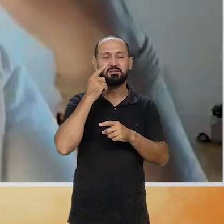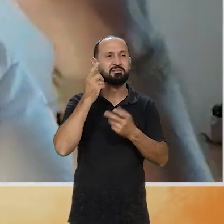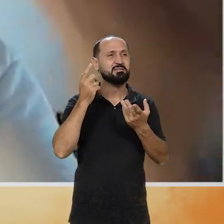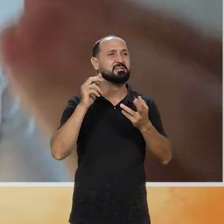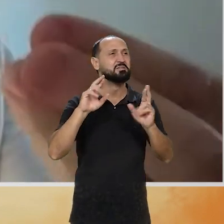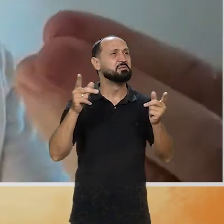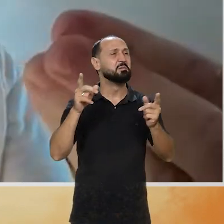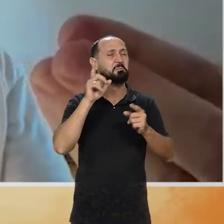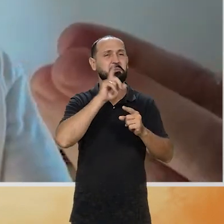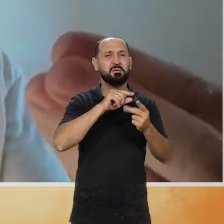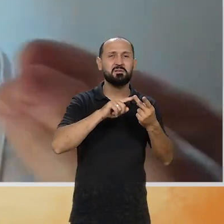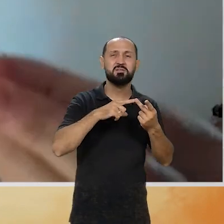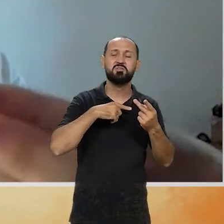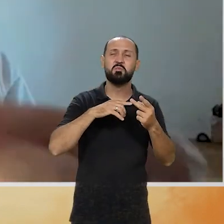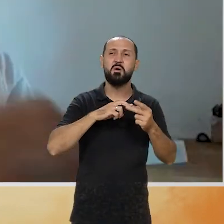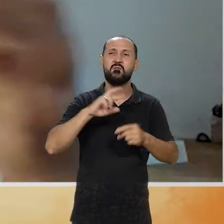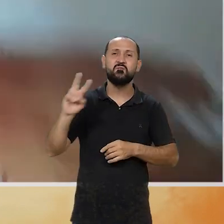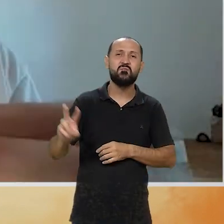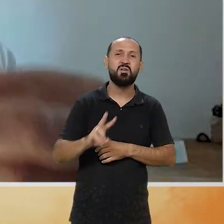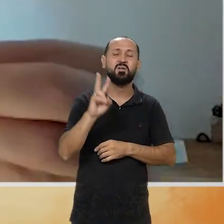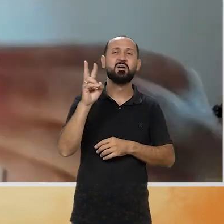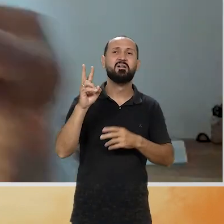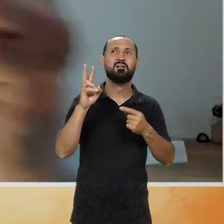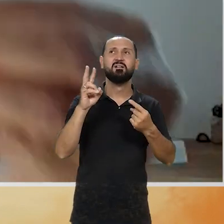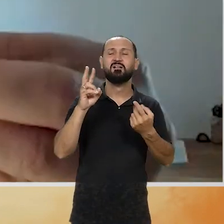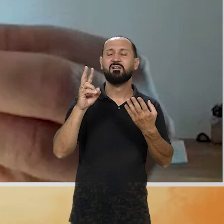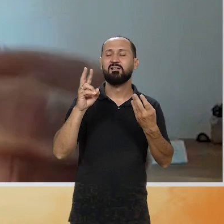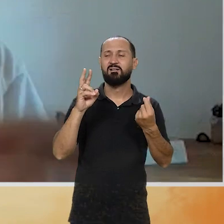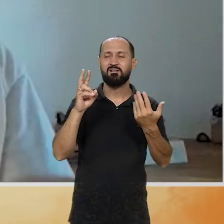Eisenstein, o cinema, sabe, que tinha uma valorização